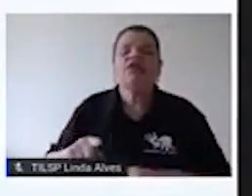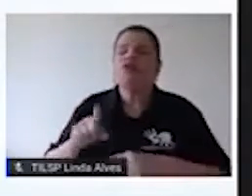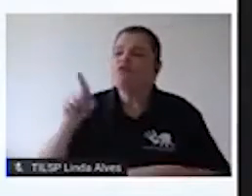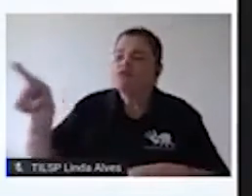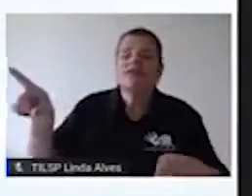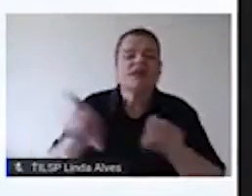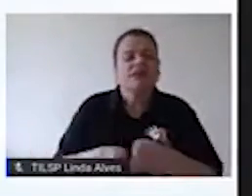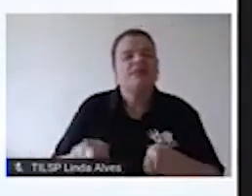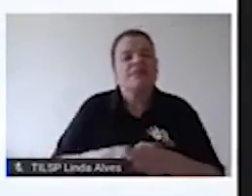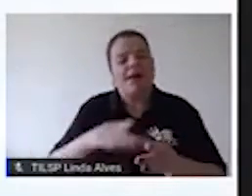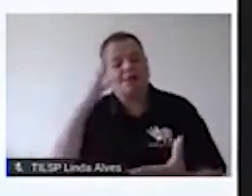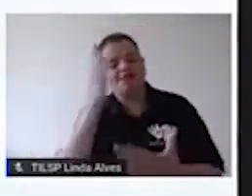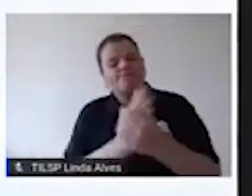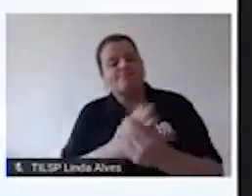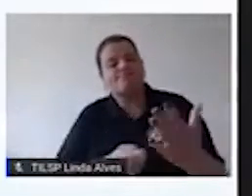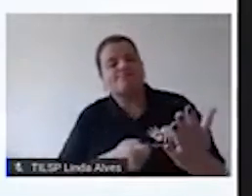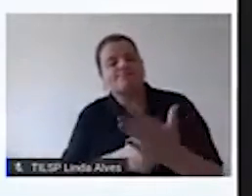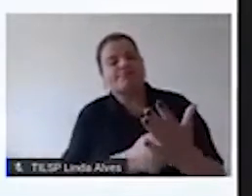pode ser